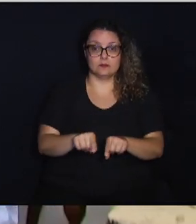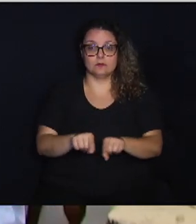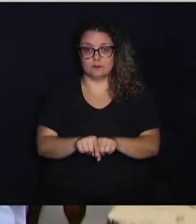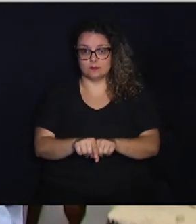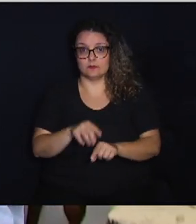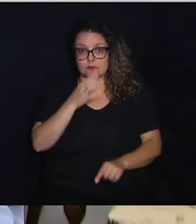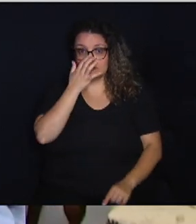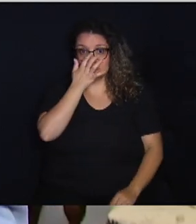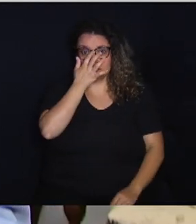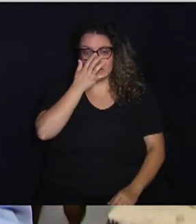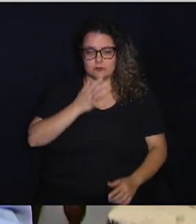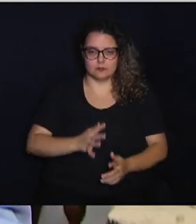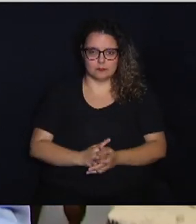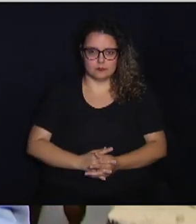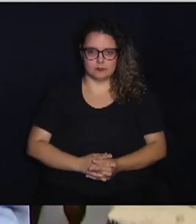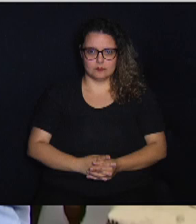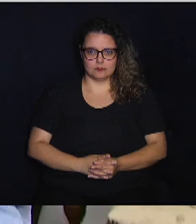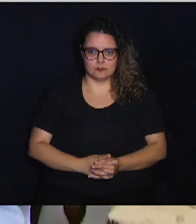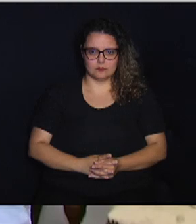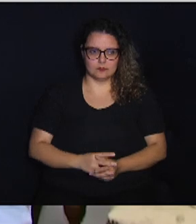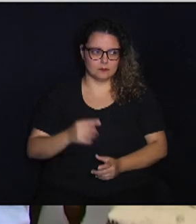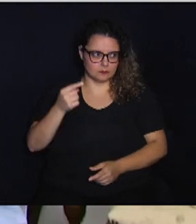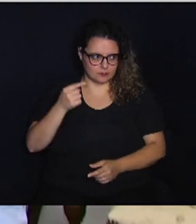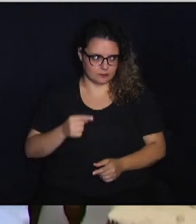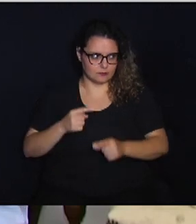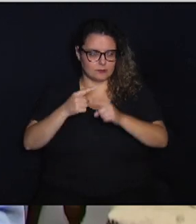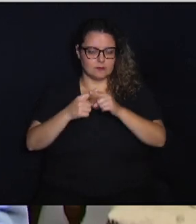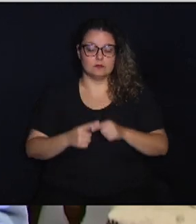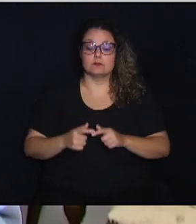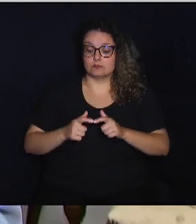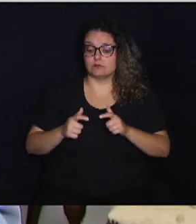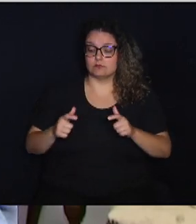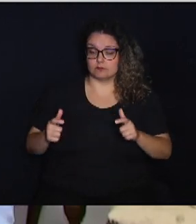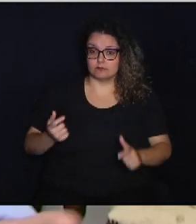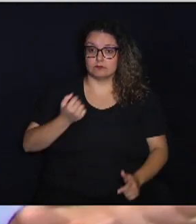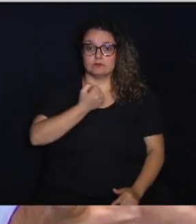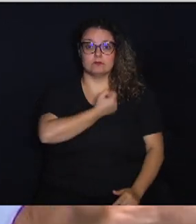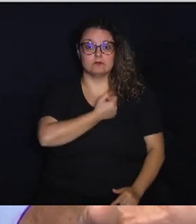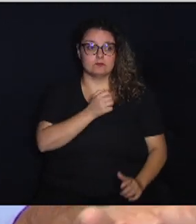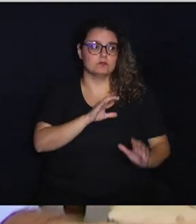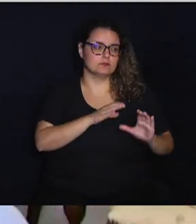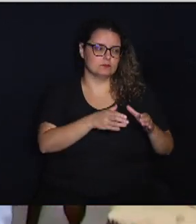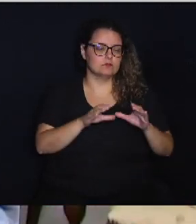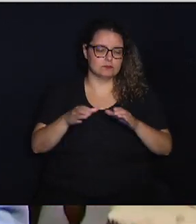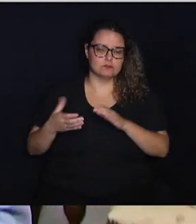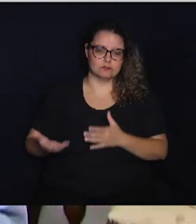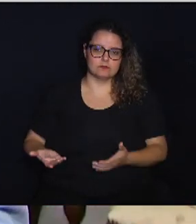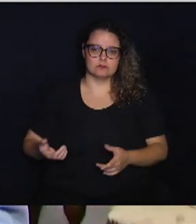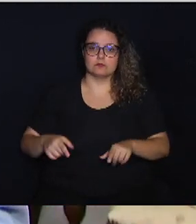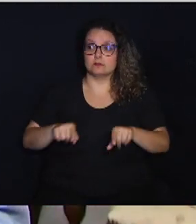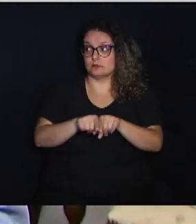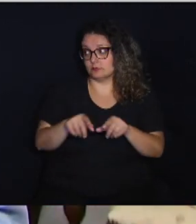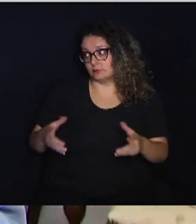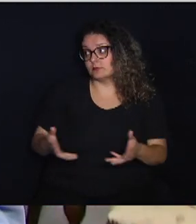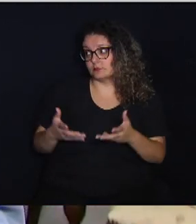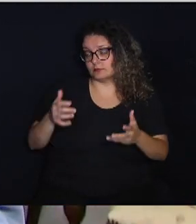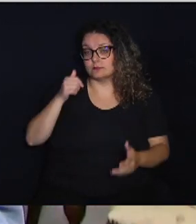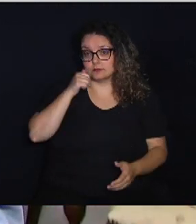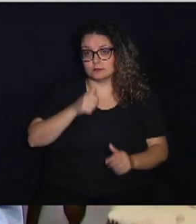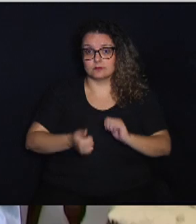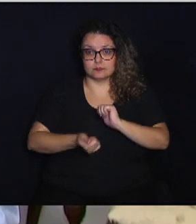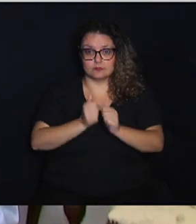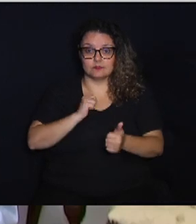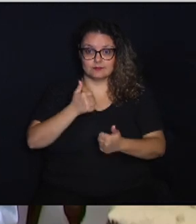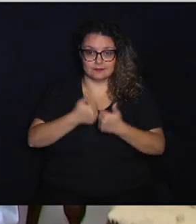cada evento do campeonato feminino ele tem crescido, aumentado o número de equipes. A gente precisa também estimular as mulheres a jogarem